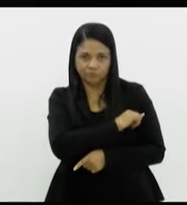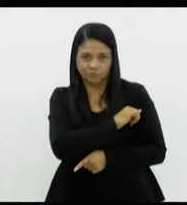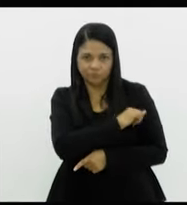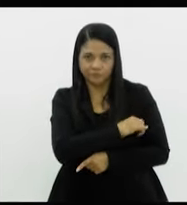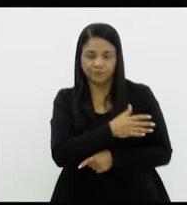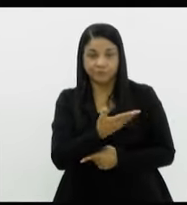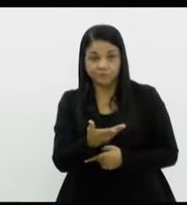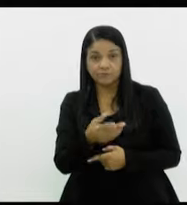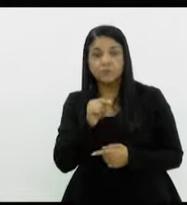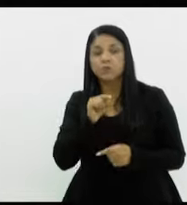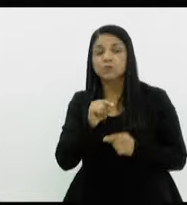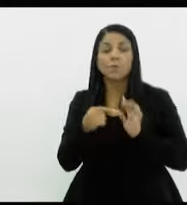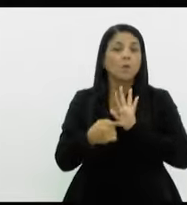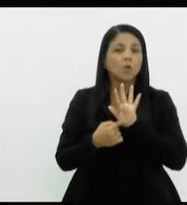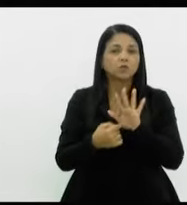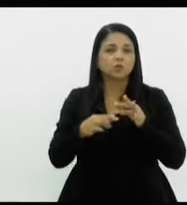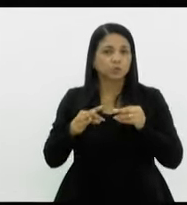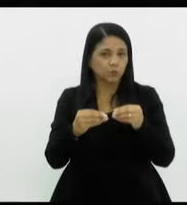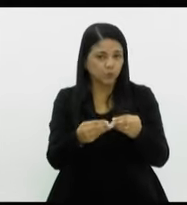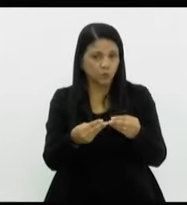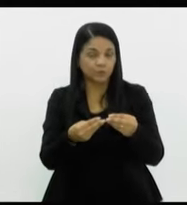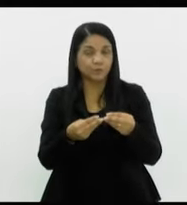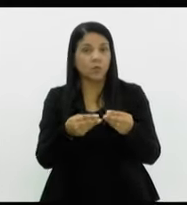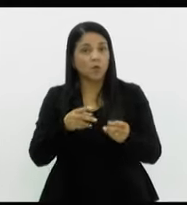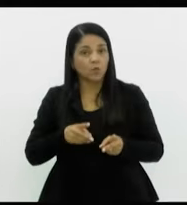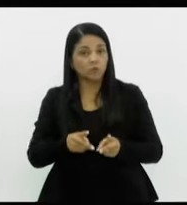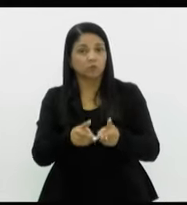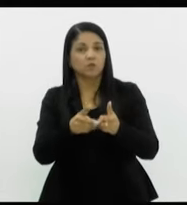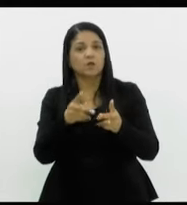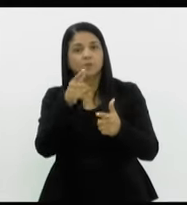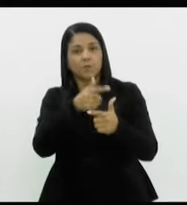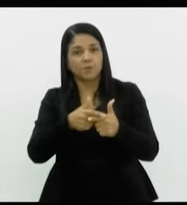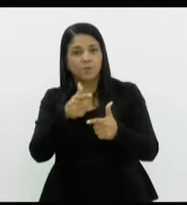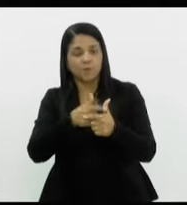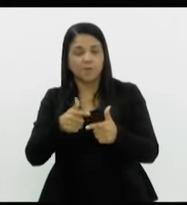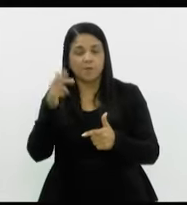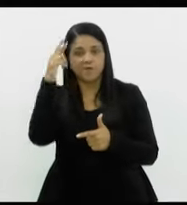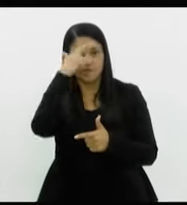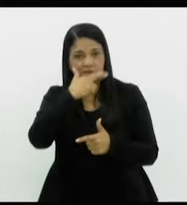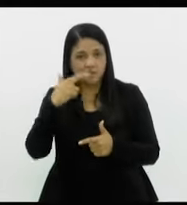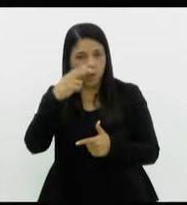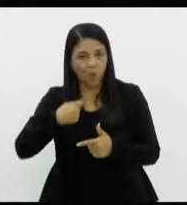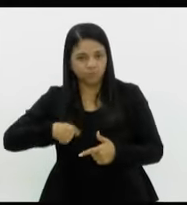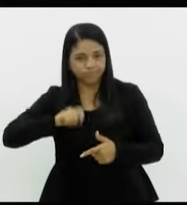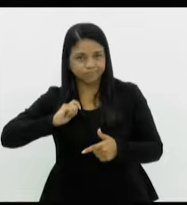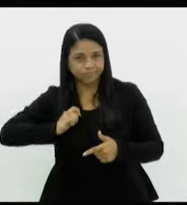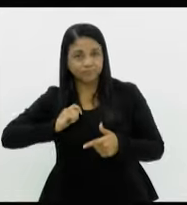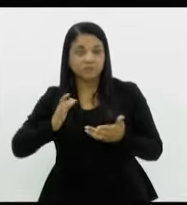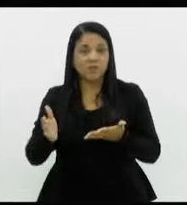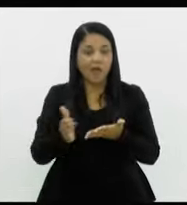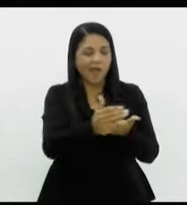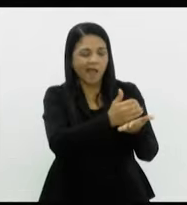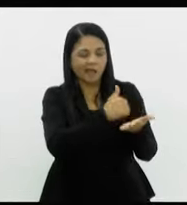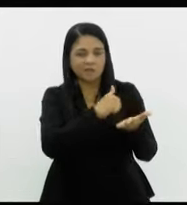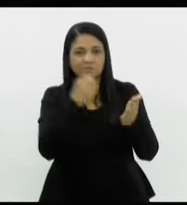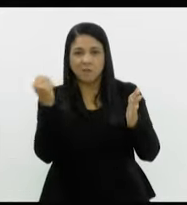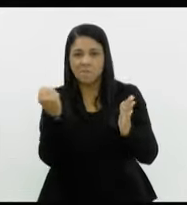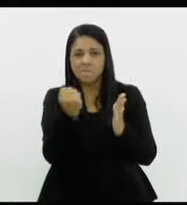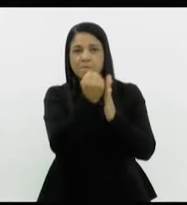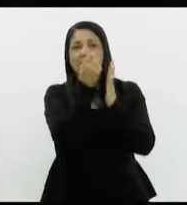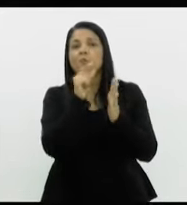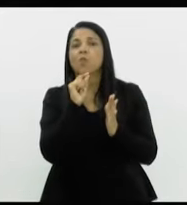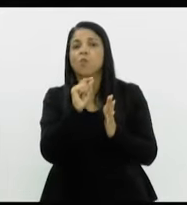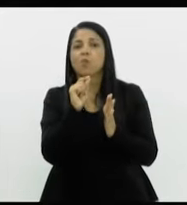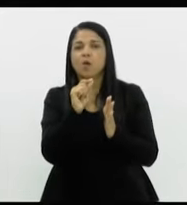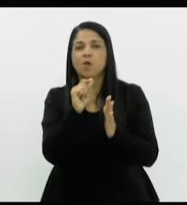tudo isso aponta? A continuidade do problema fiscal e do problema de arrecadação que impacta